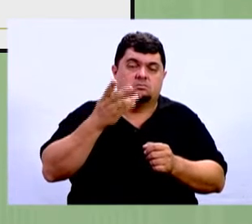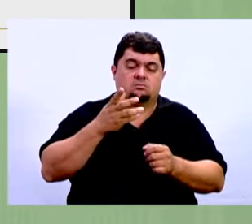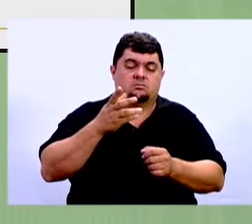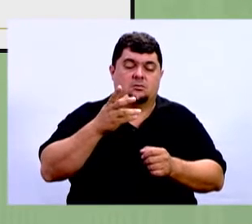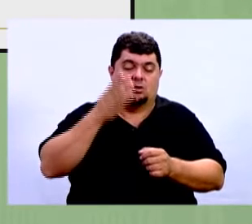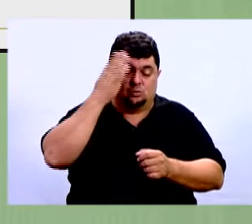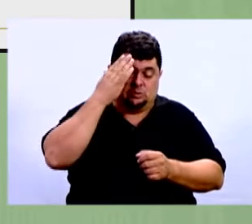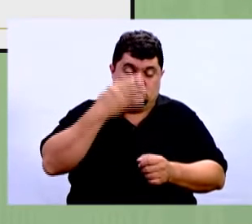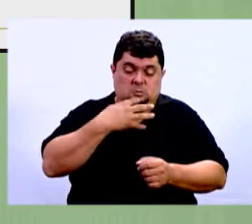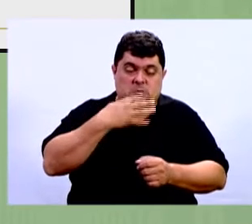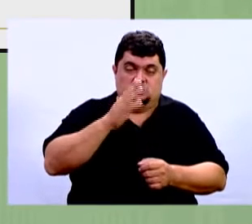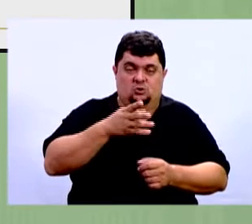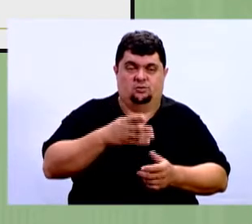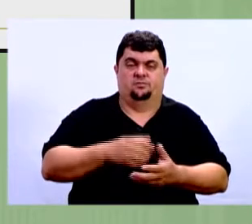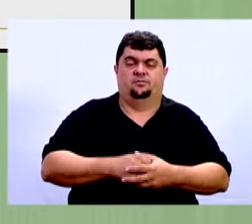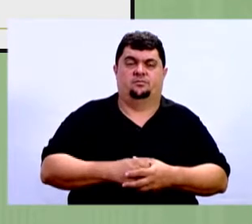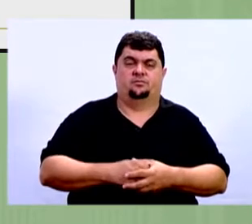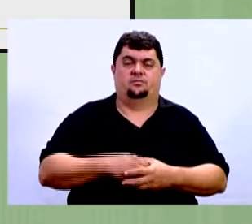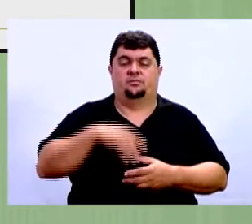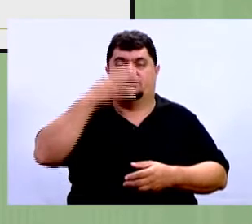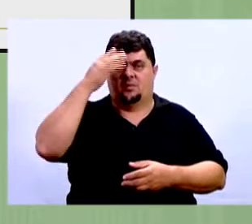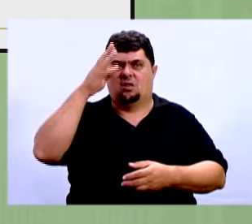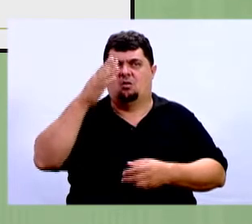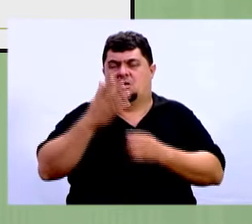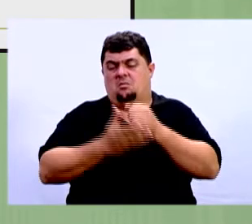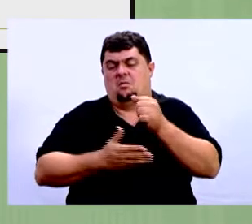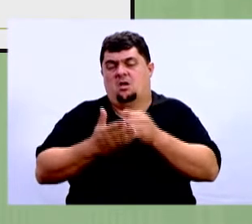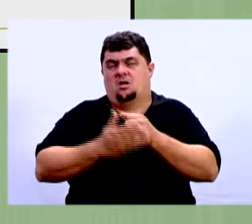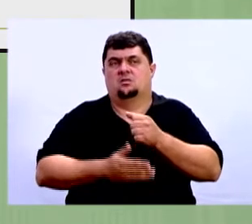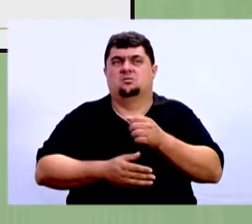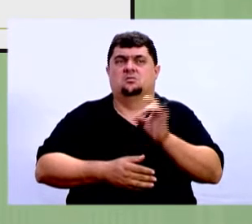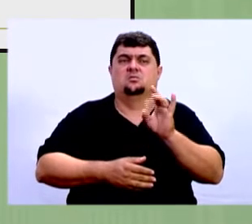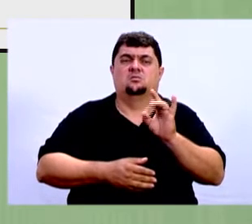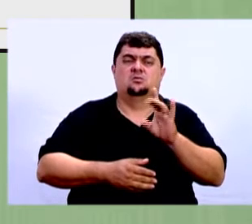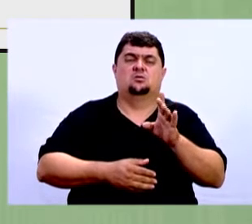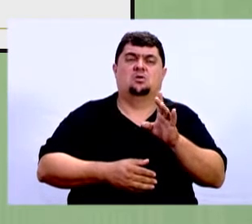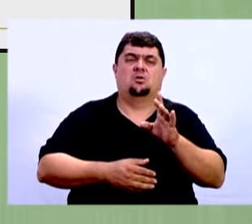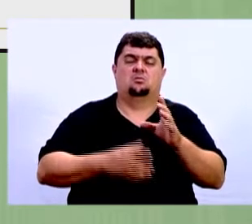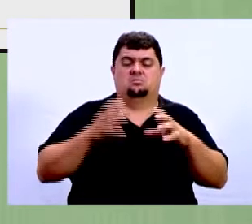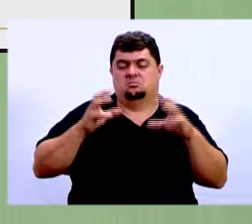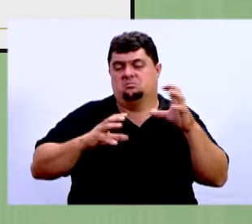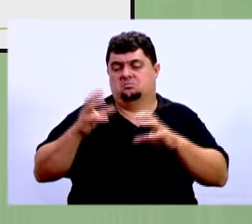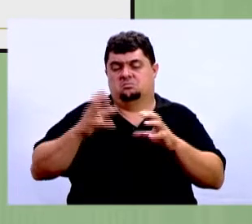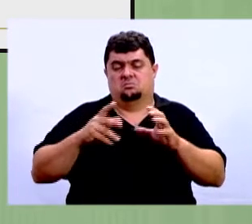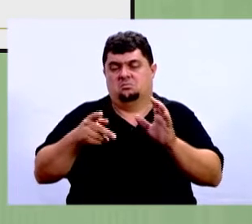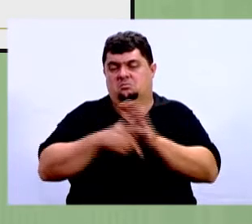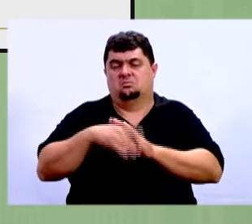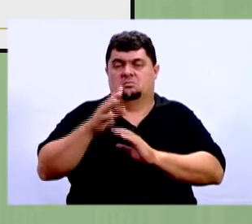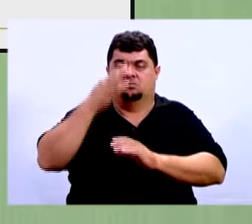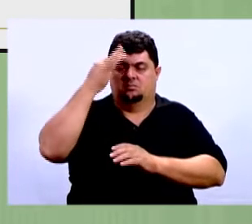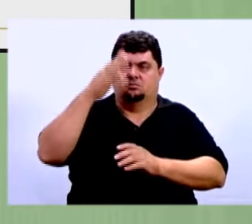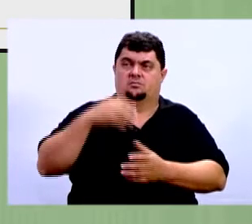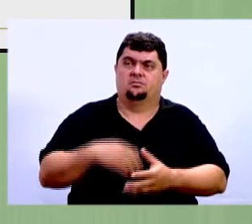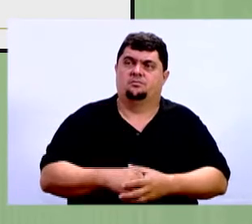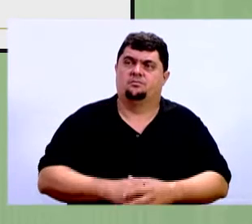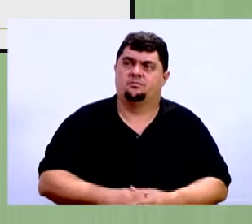intervenção lá. Uma pesquisa teórica, ela é básica, você só está fazendo uma discussão da teoria.